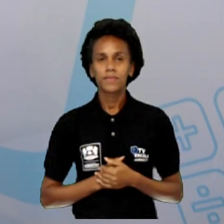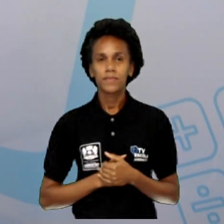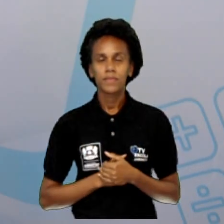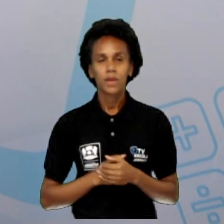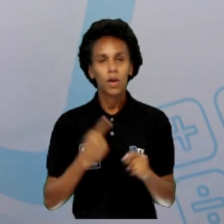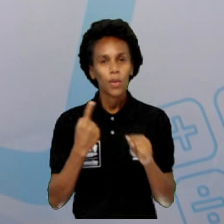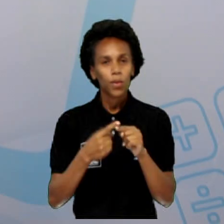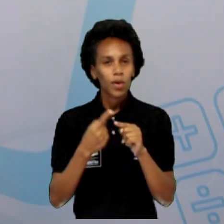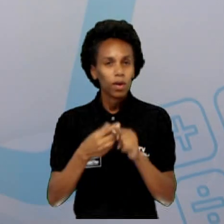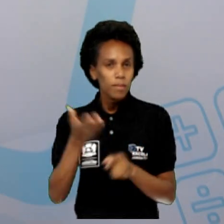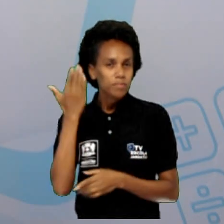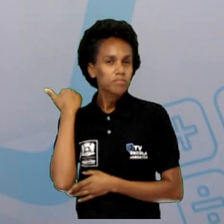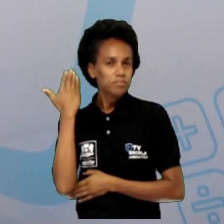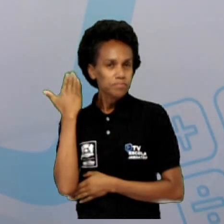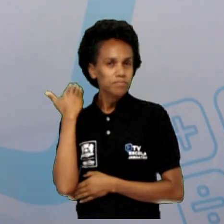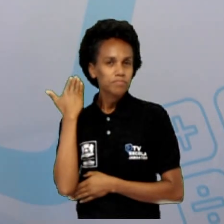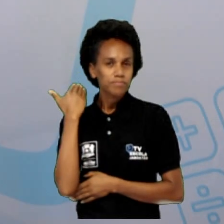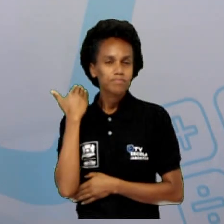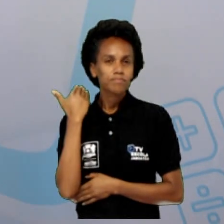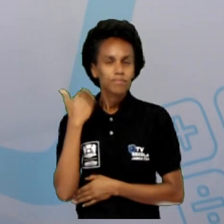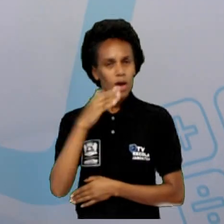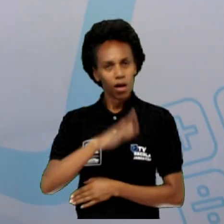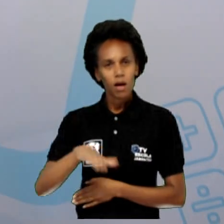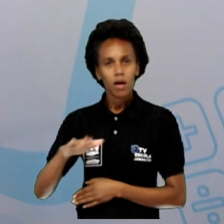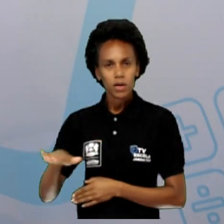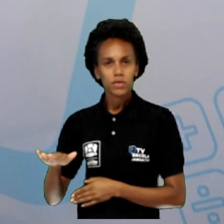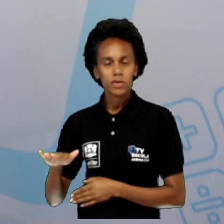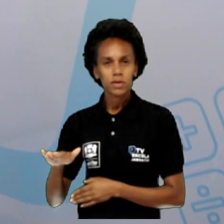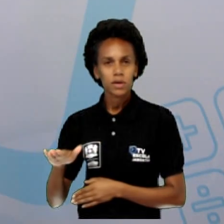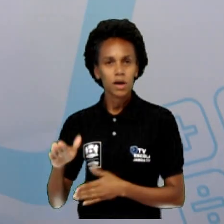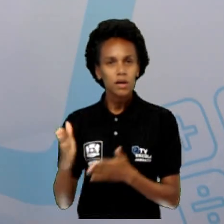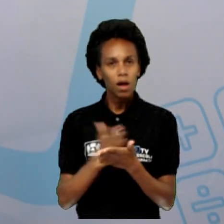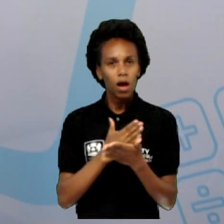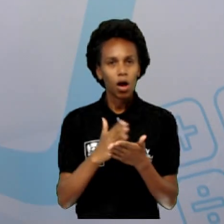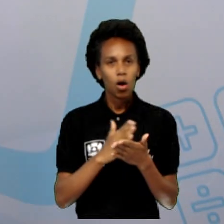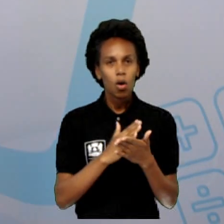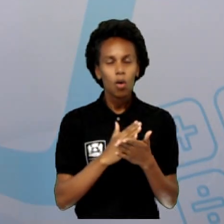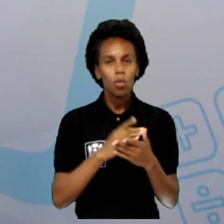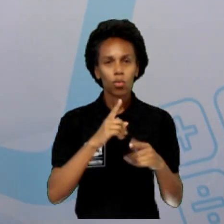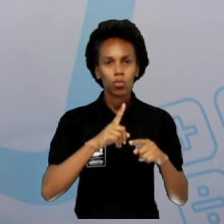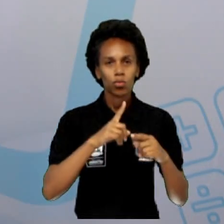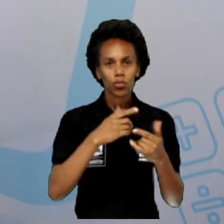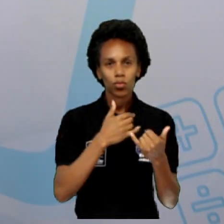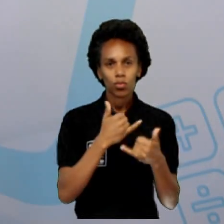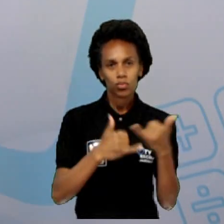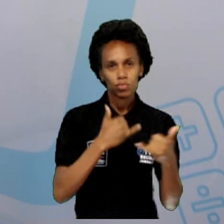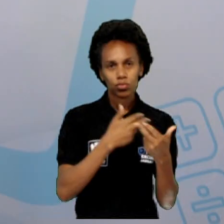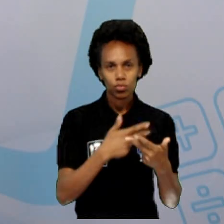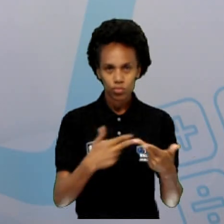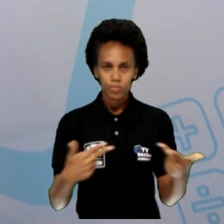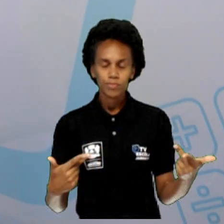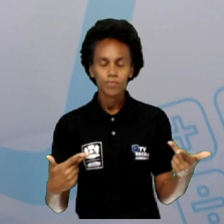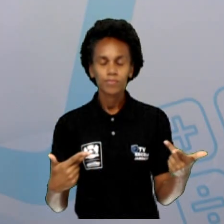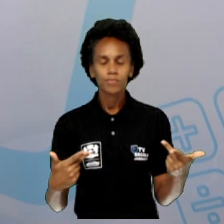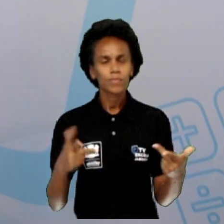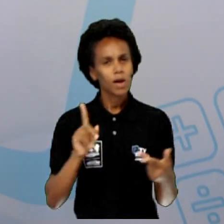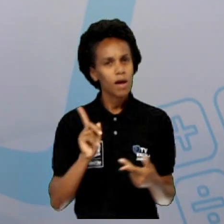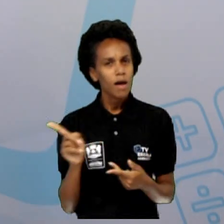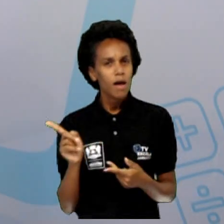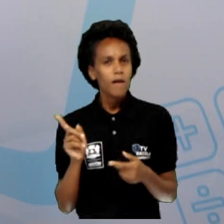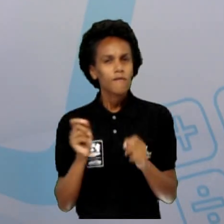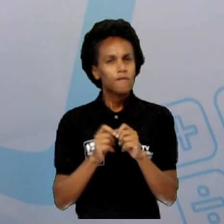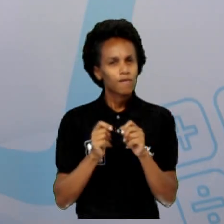crianças, muitos dos seus brinquedos, elas mesmas confeccionavam com materiais que elas tinham